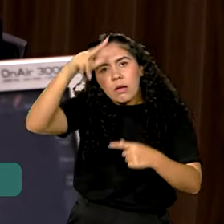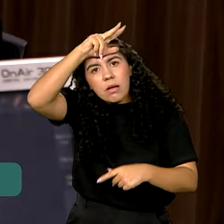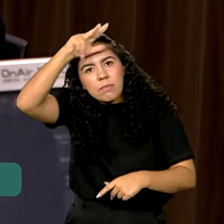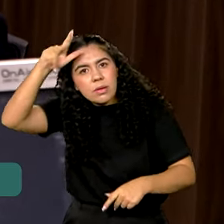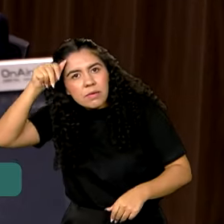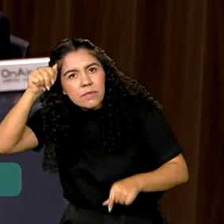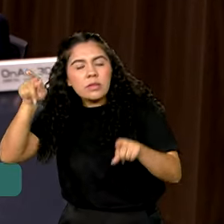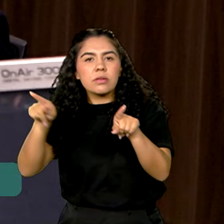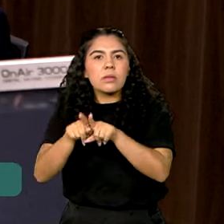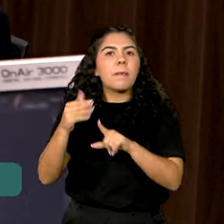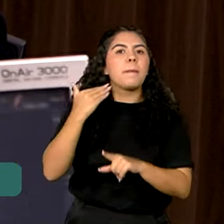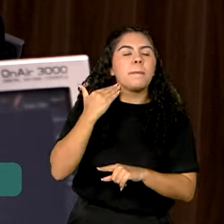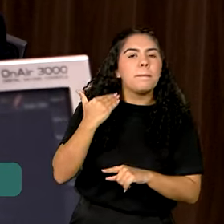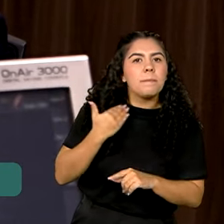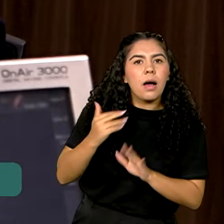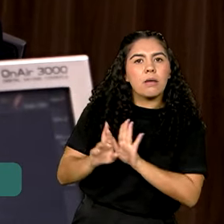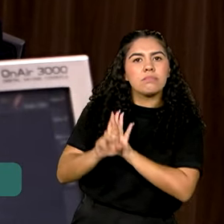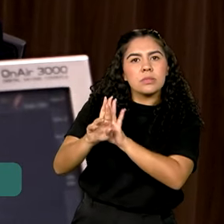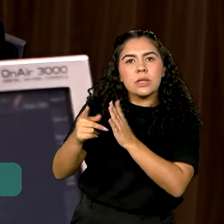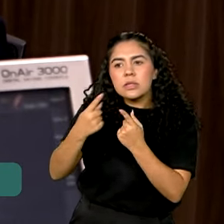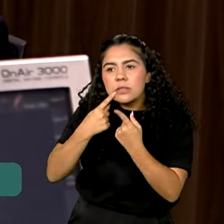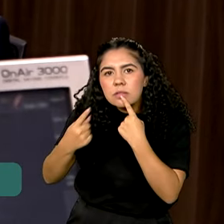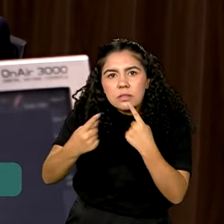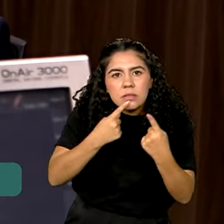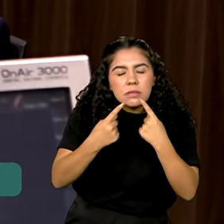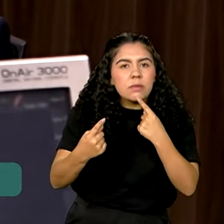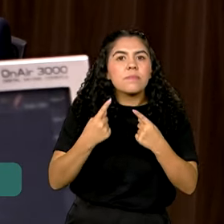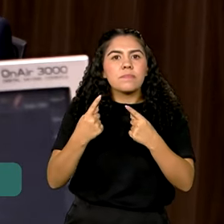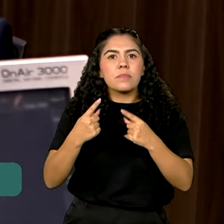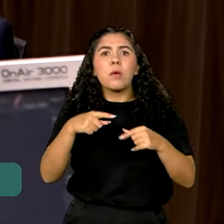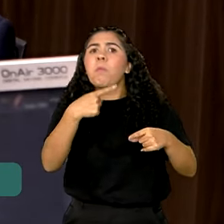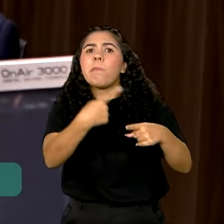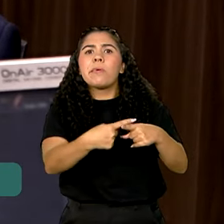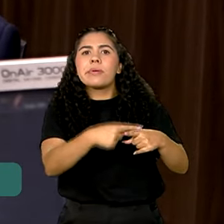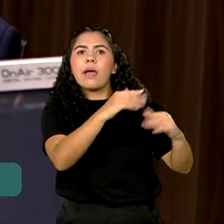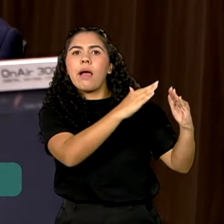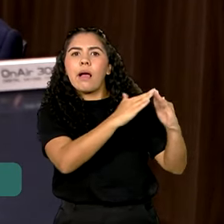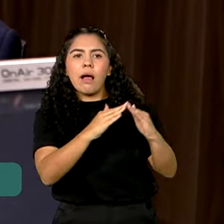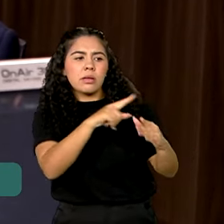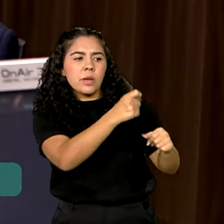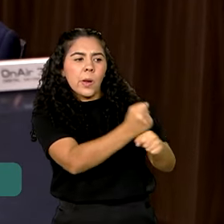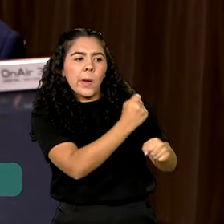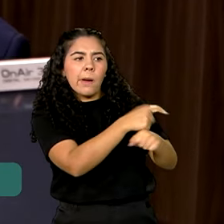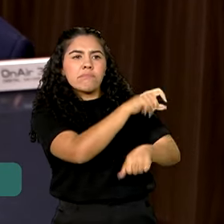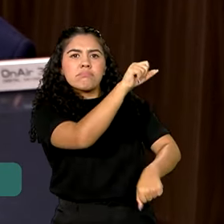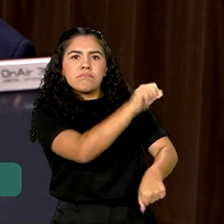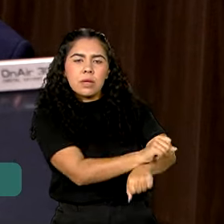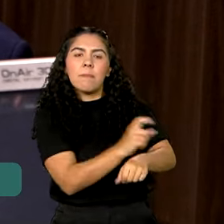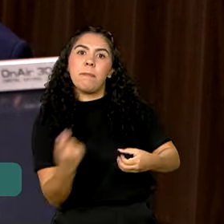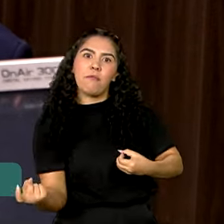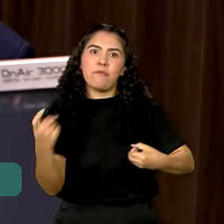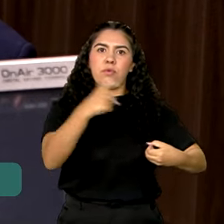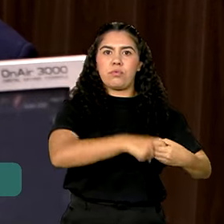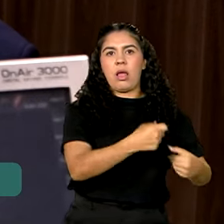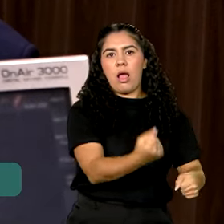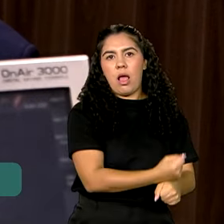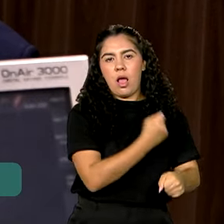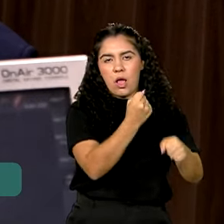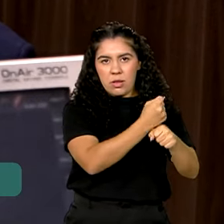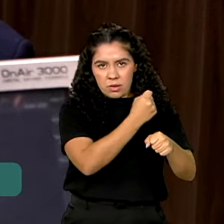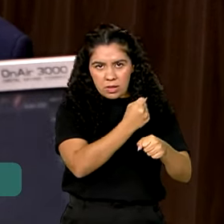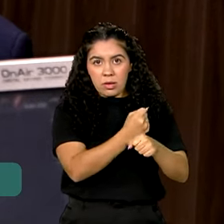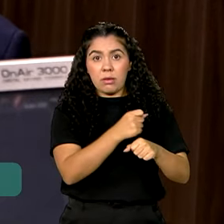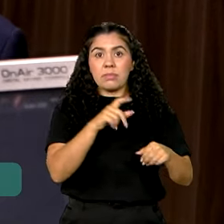com os bancos para entender cada uma dessas unidades habitacionais que estão paralisadas para que a gente possa retomar E essa atitude que está que